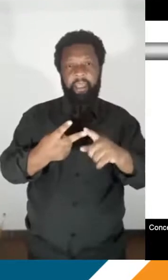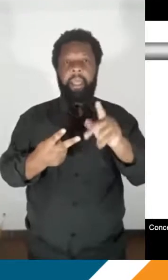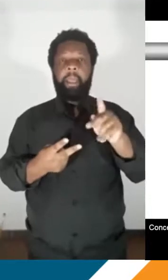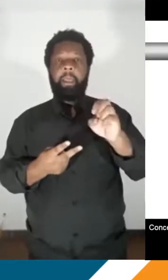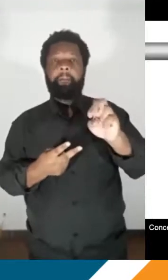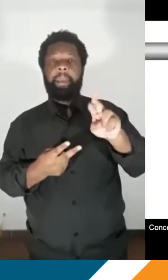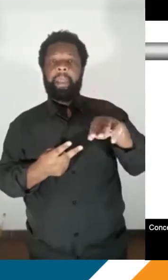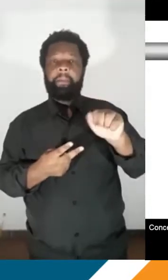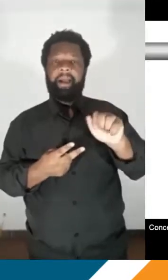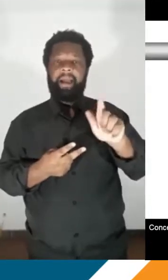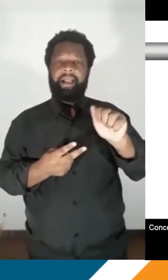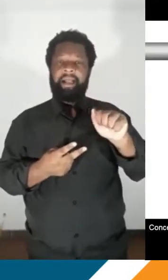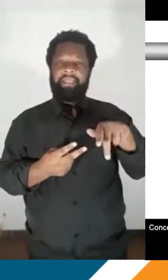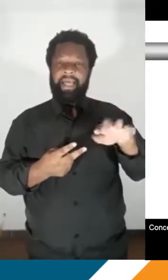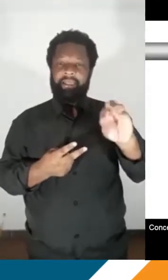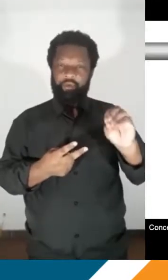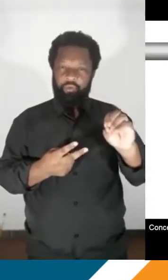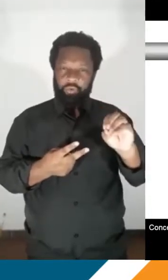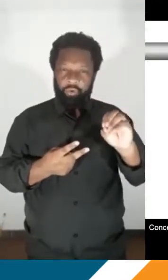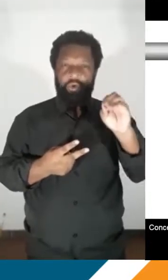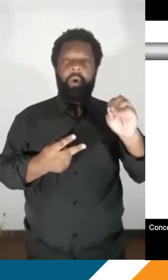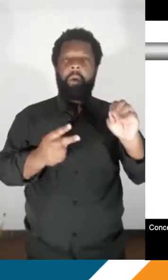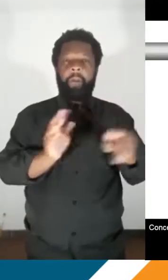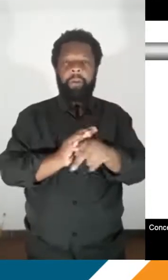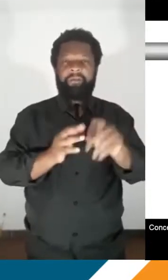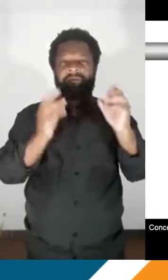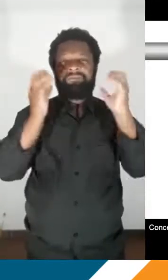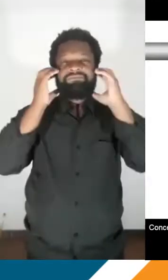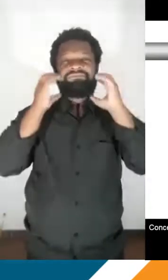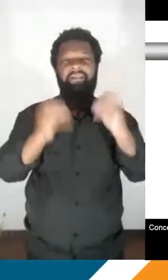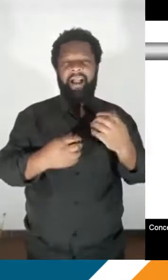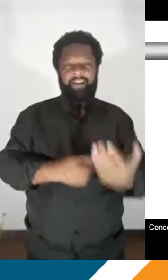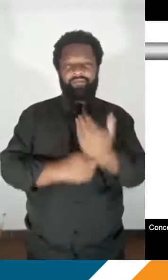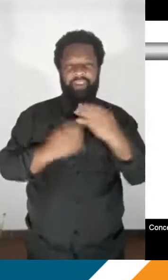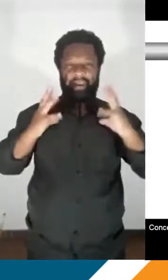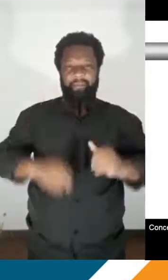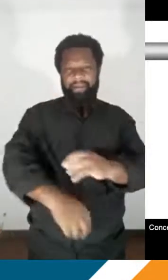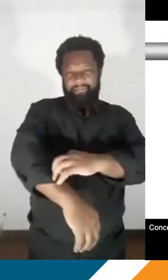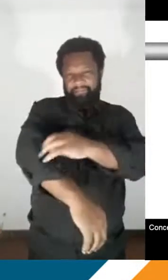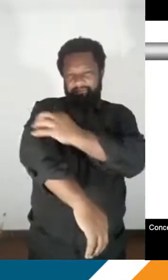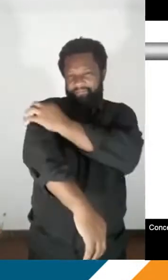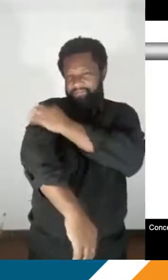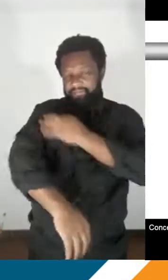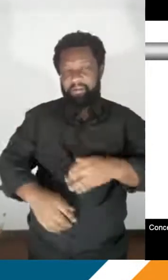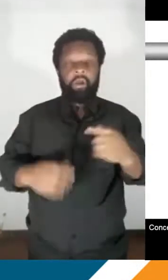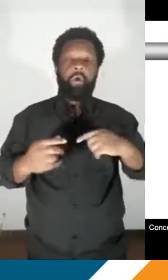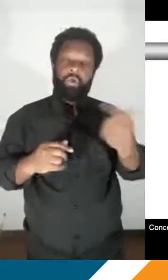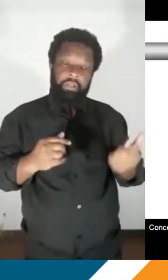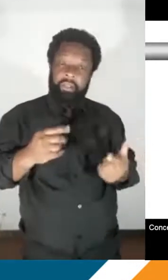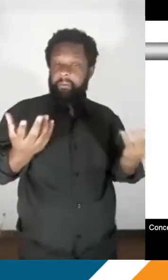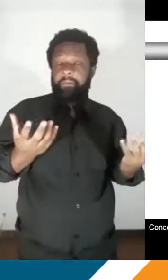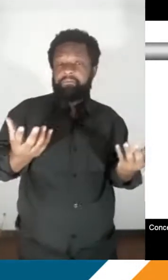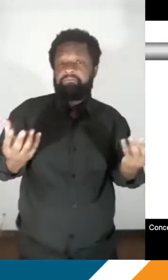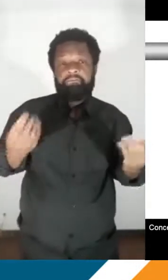escolhi o permanganato de potássio como soluto, que é aquela água roxa que o pessoal toma banho quando fica com catapora. E esse aqui é um medidor de